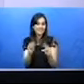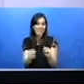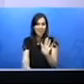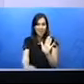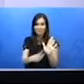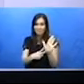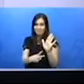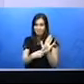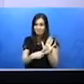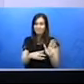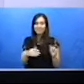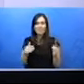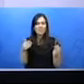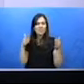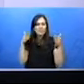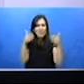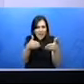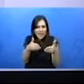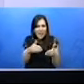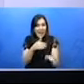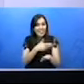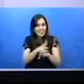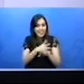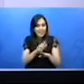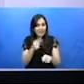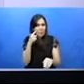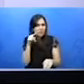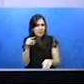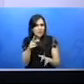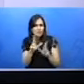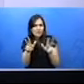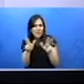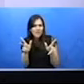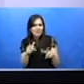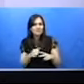concentrar. Vamos ver quantas diferenças nós temos?